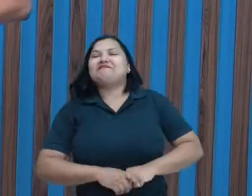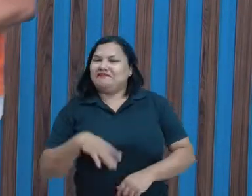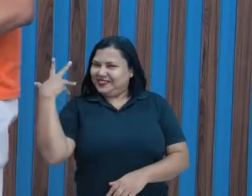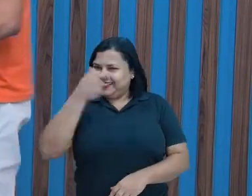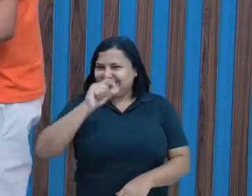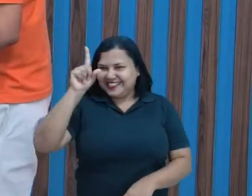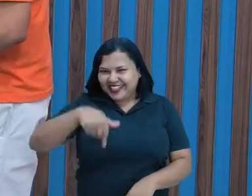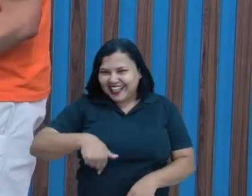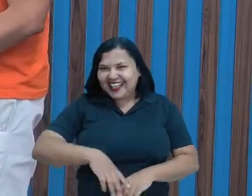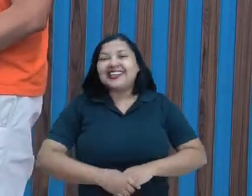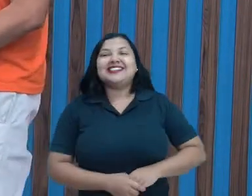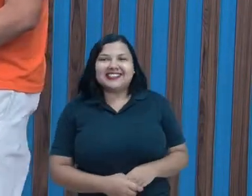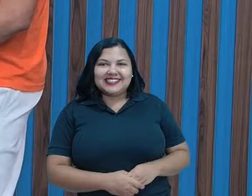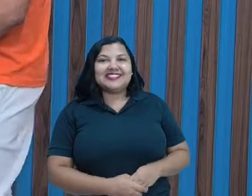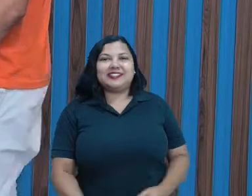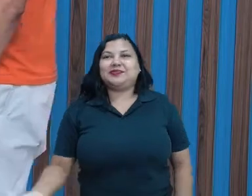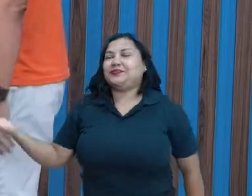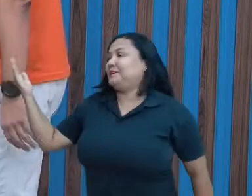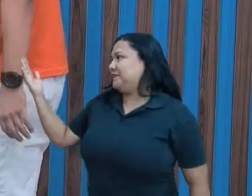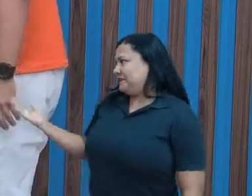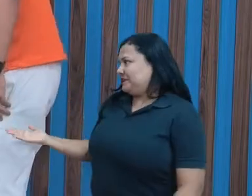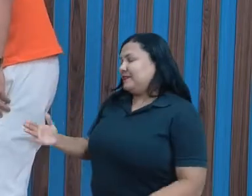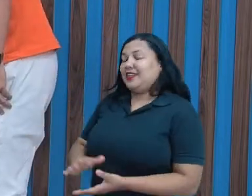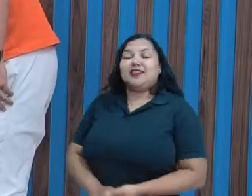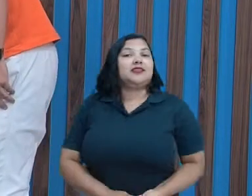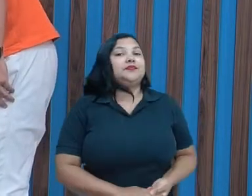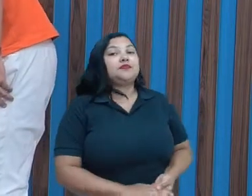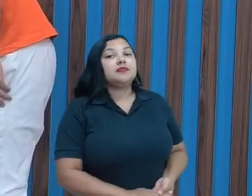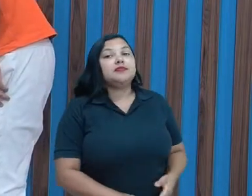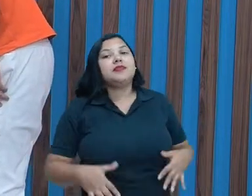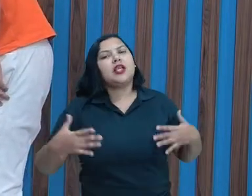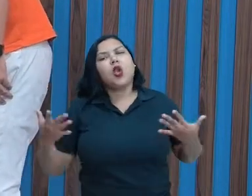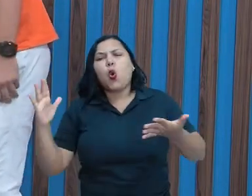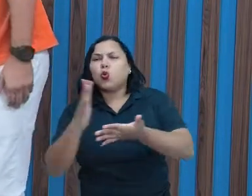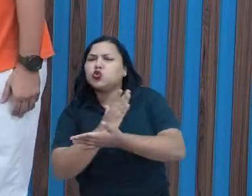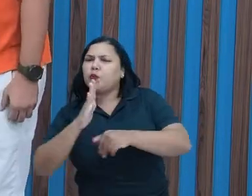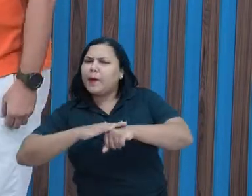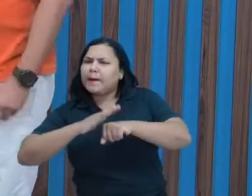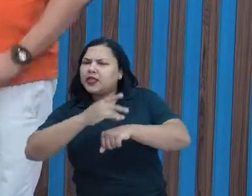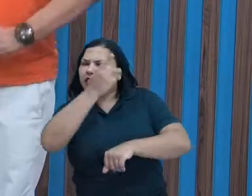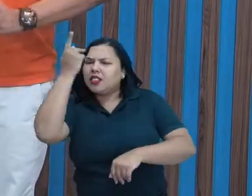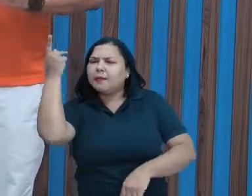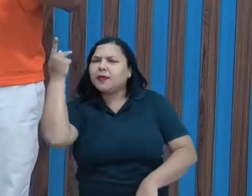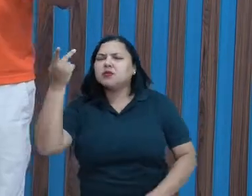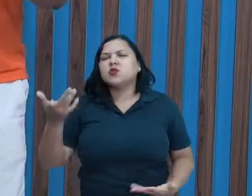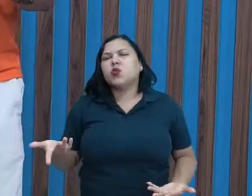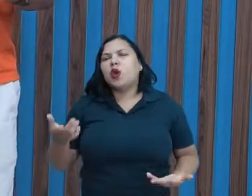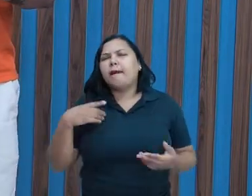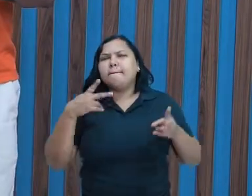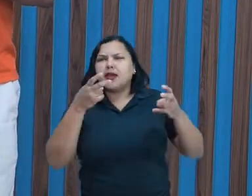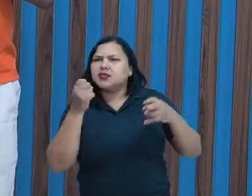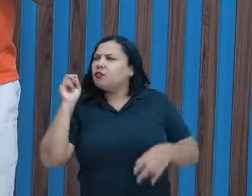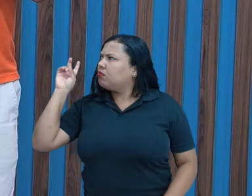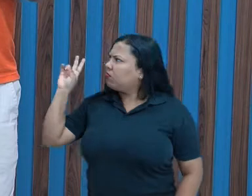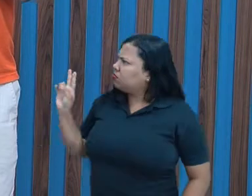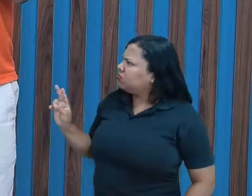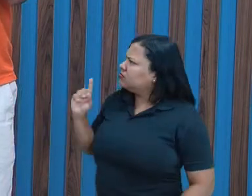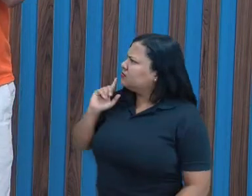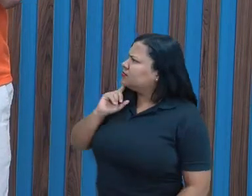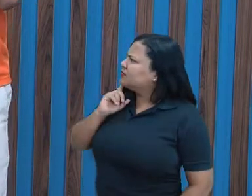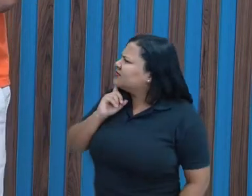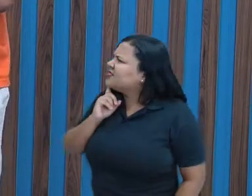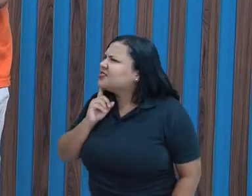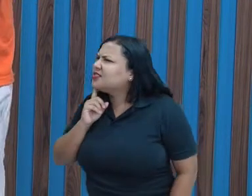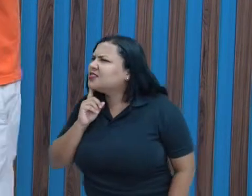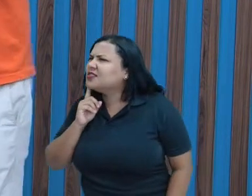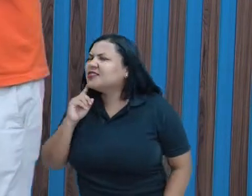Bonitinho, né? Tears in Heaven, de Eric Clapton, pessoal. Ó, às vezes as pessoas vê uma música dessa, vai lá juntinho